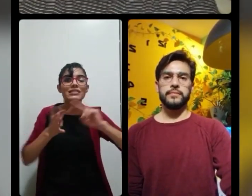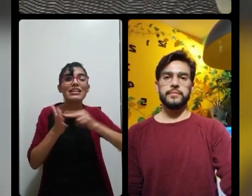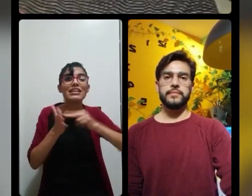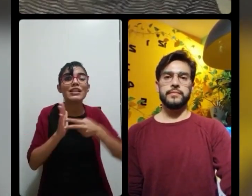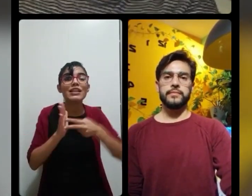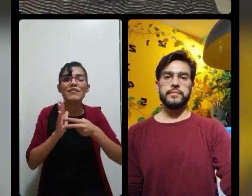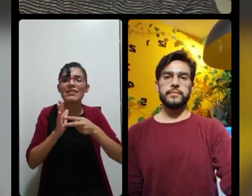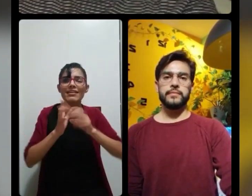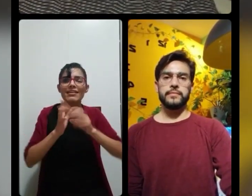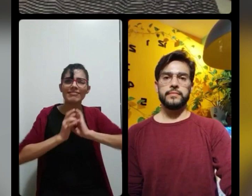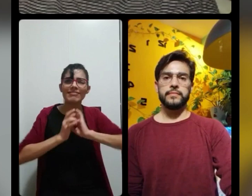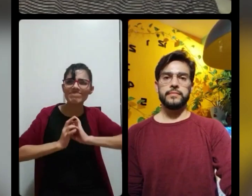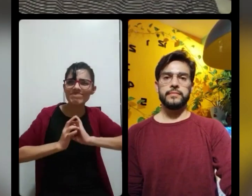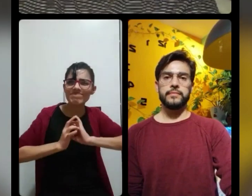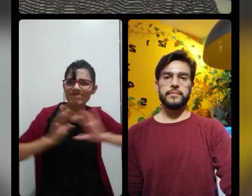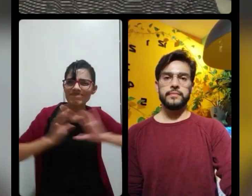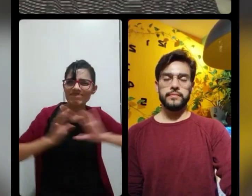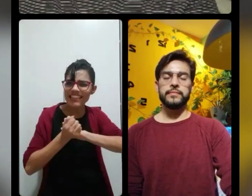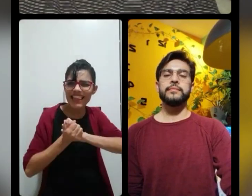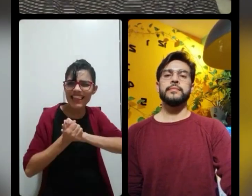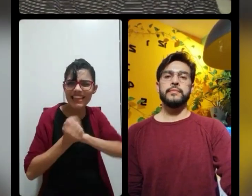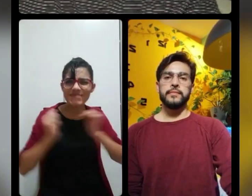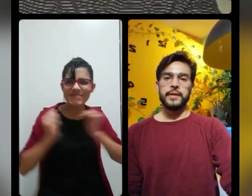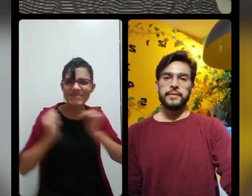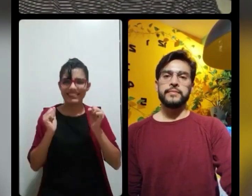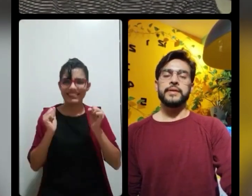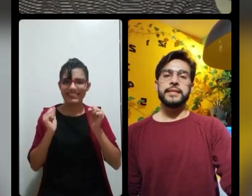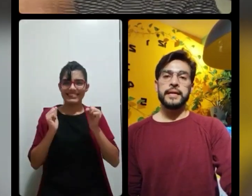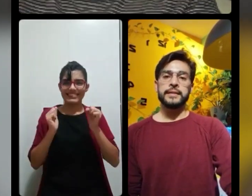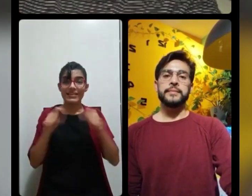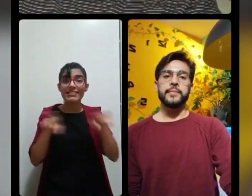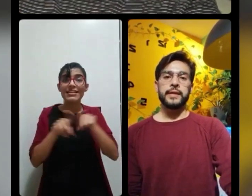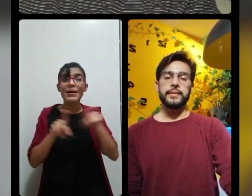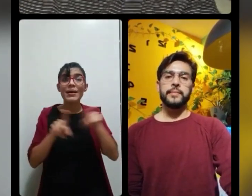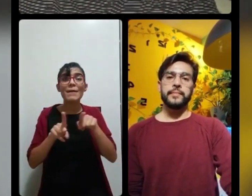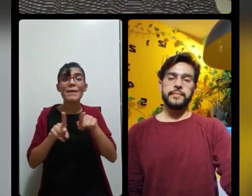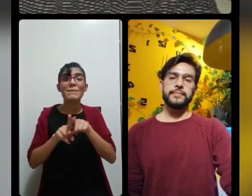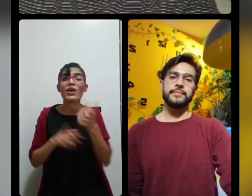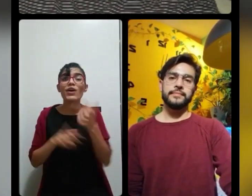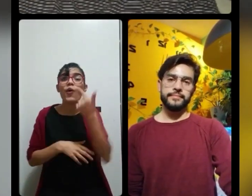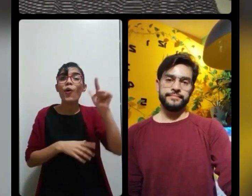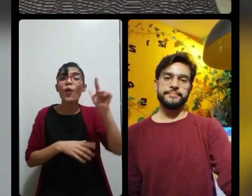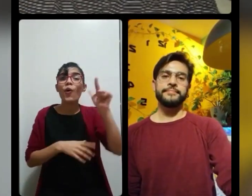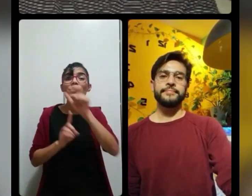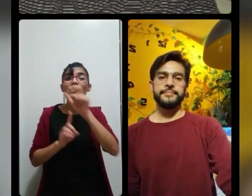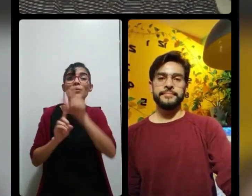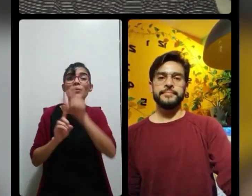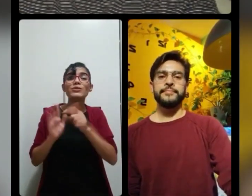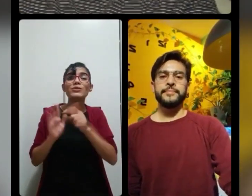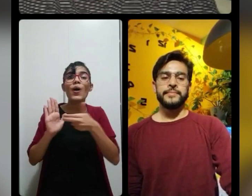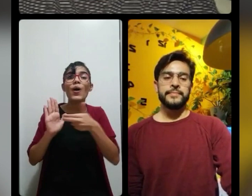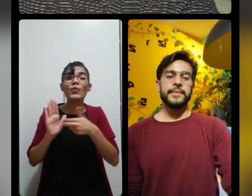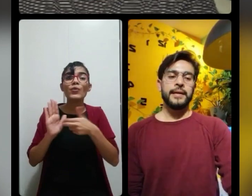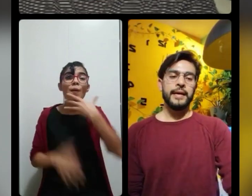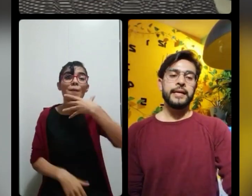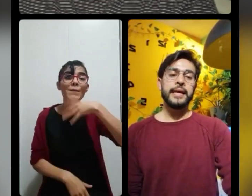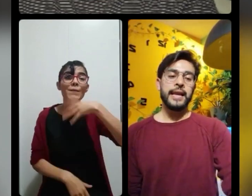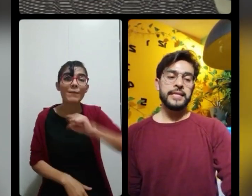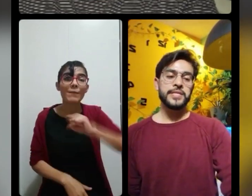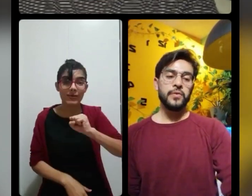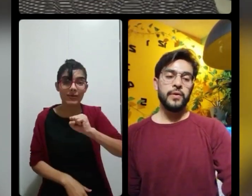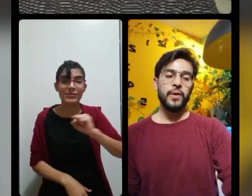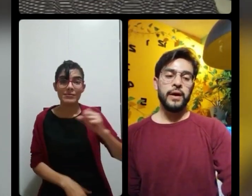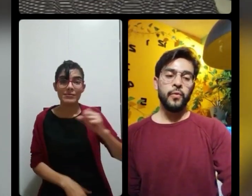sobre Paulo Freire também como uma pedra, né? É, A pedra da Verdade. intolerância. é.